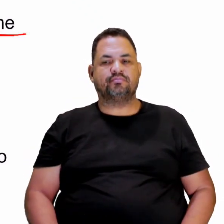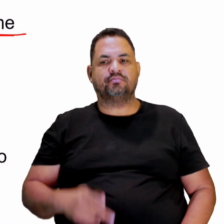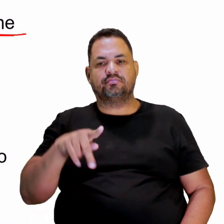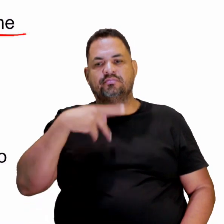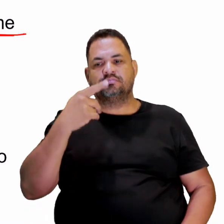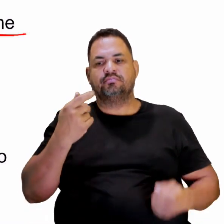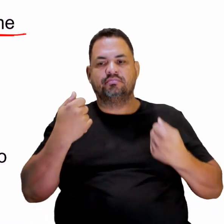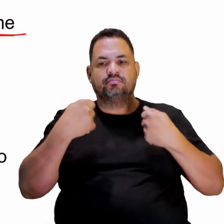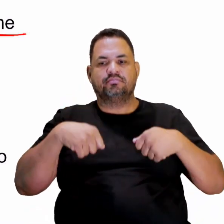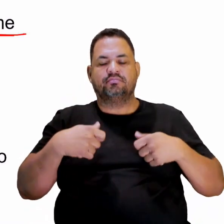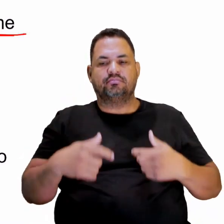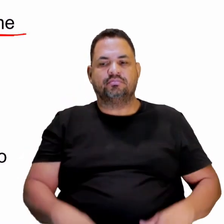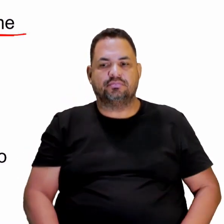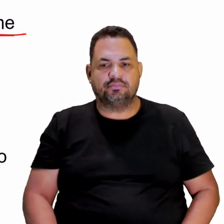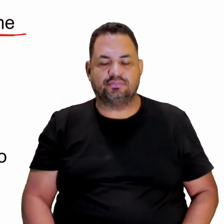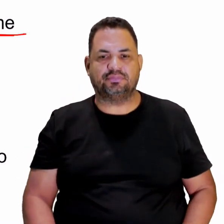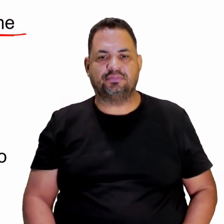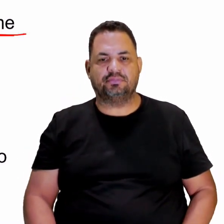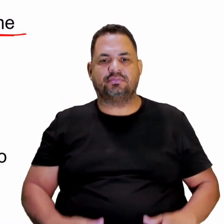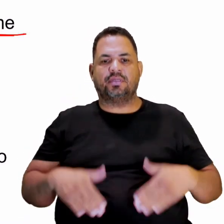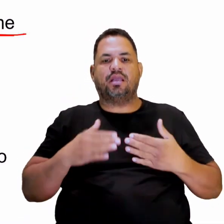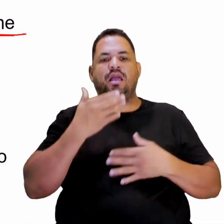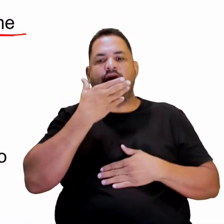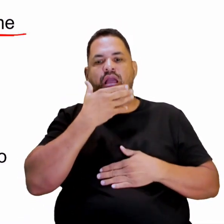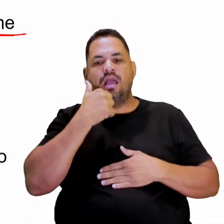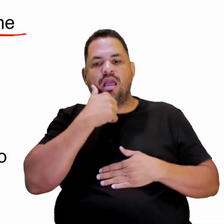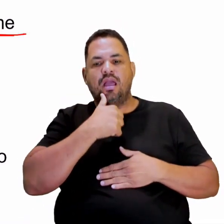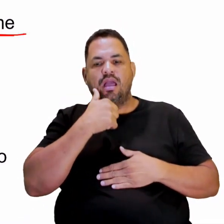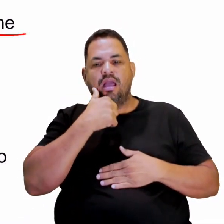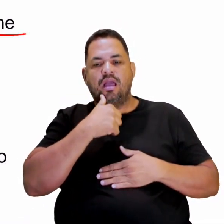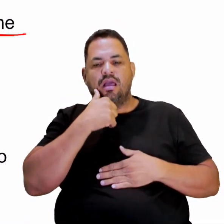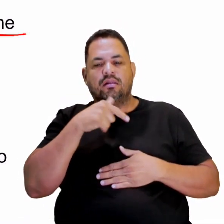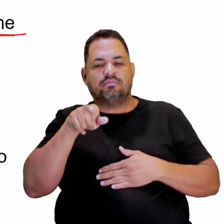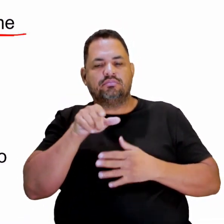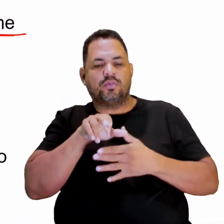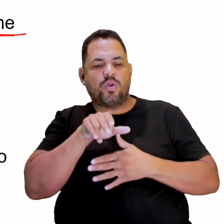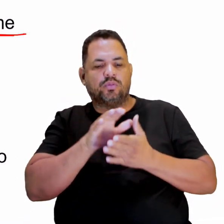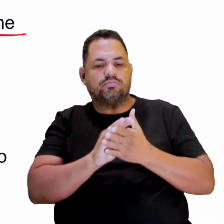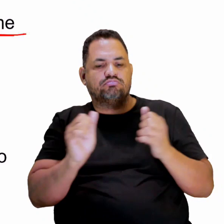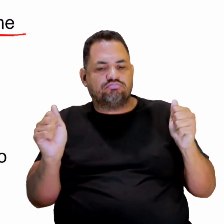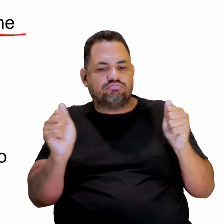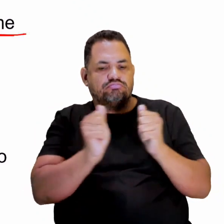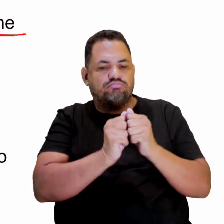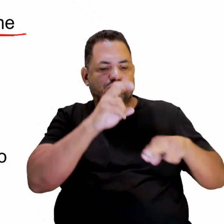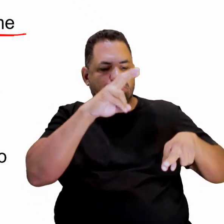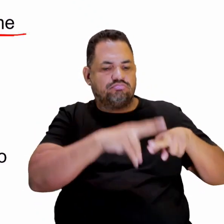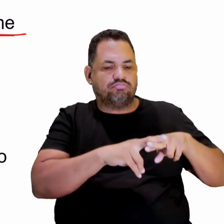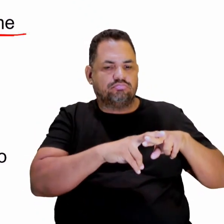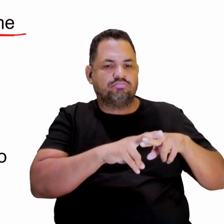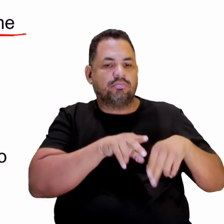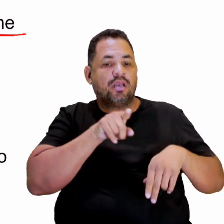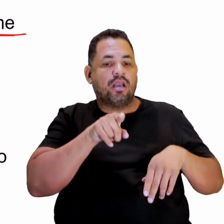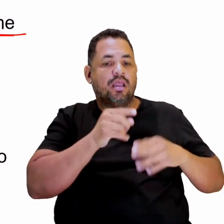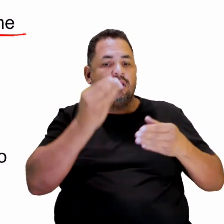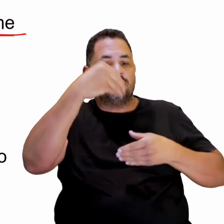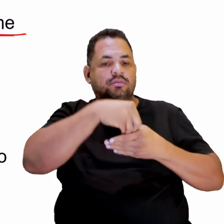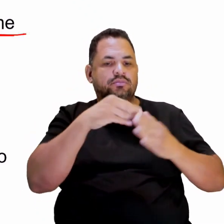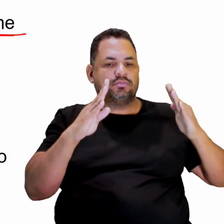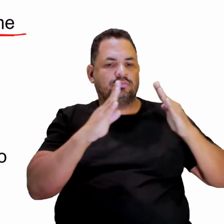falando de posse. Aquela garota cujo irmão senta perto de mim na escola.